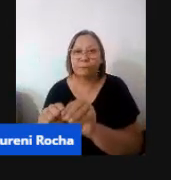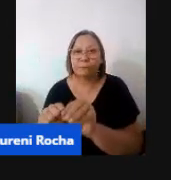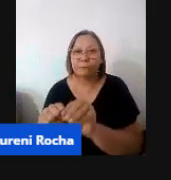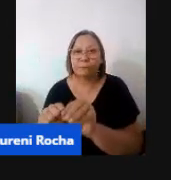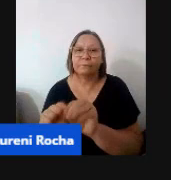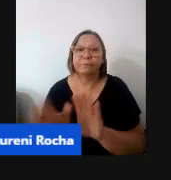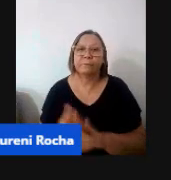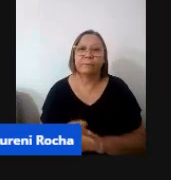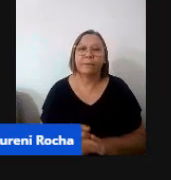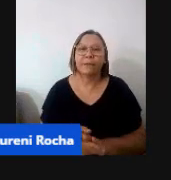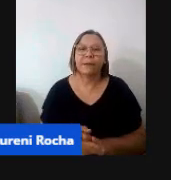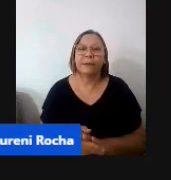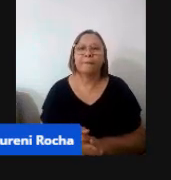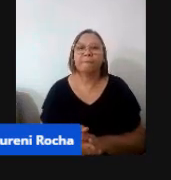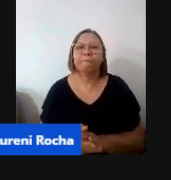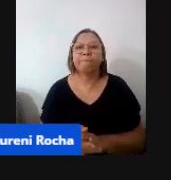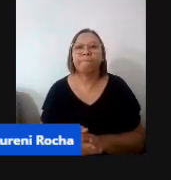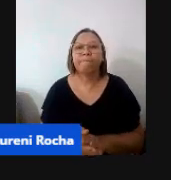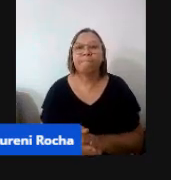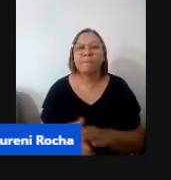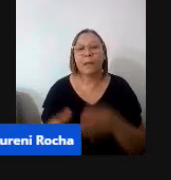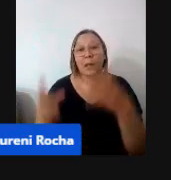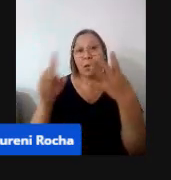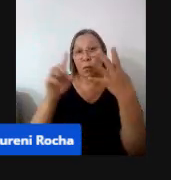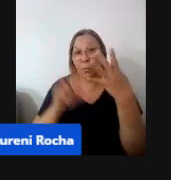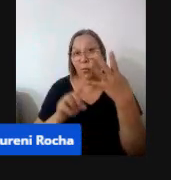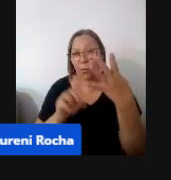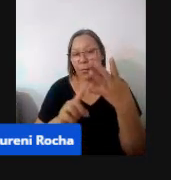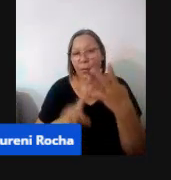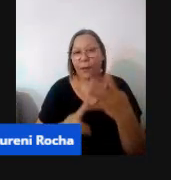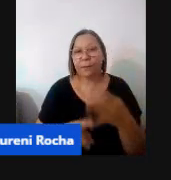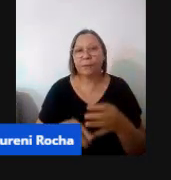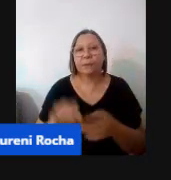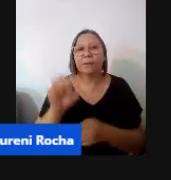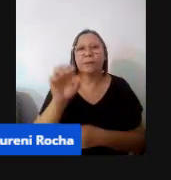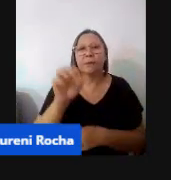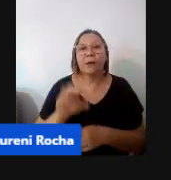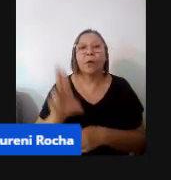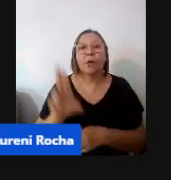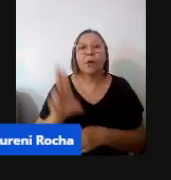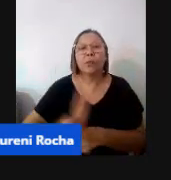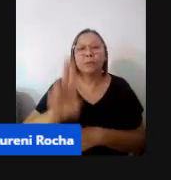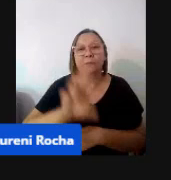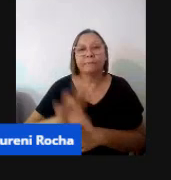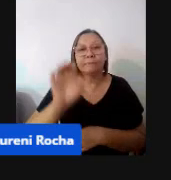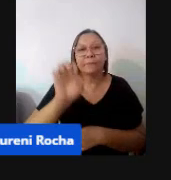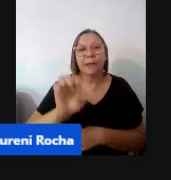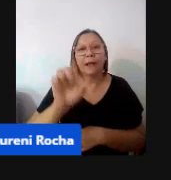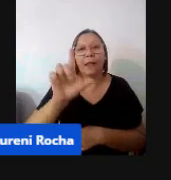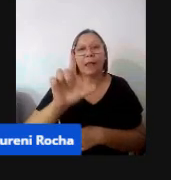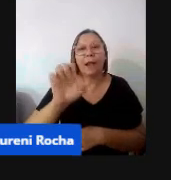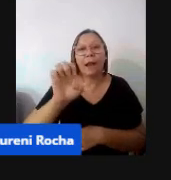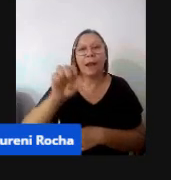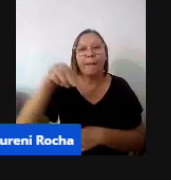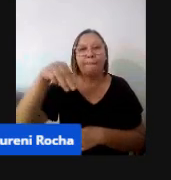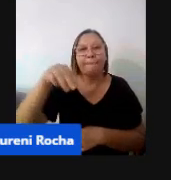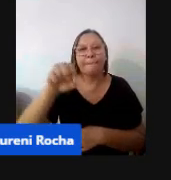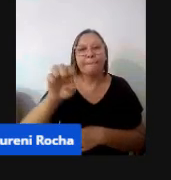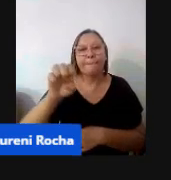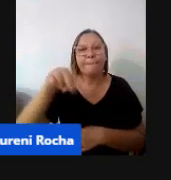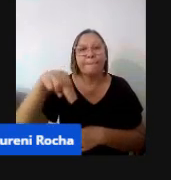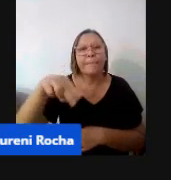de design. O quarto é a utilização dos elementos. O que são elementos no